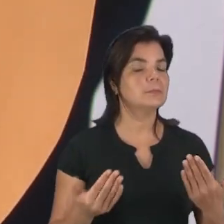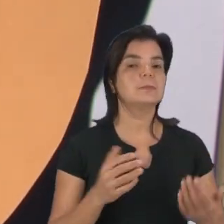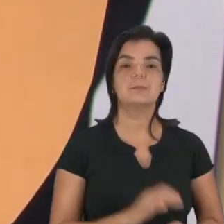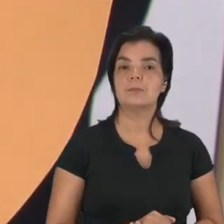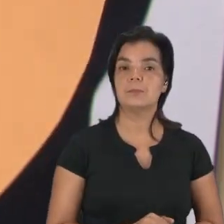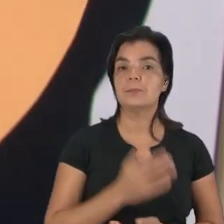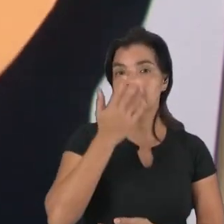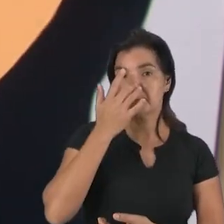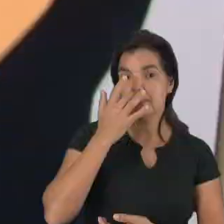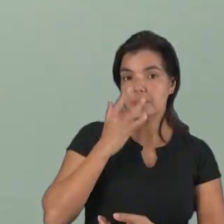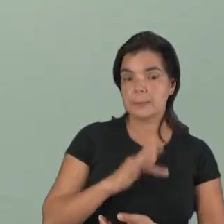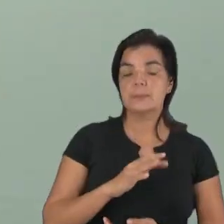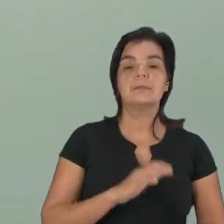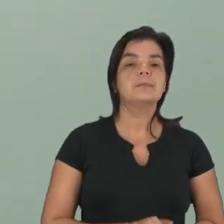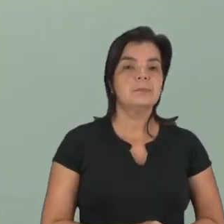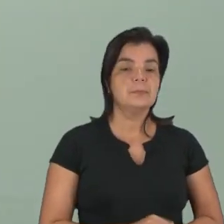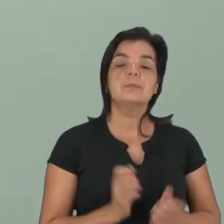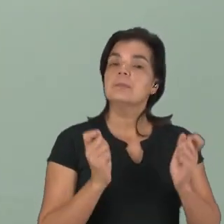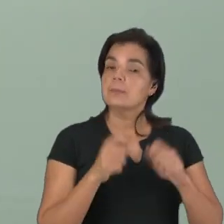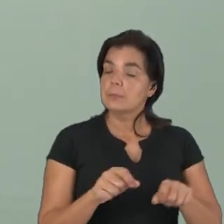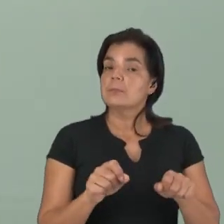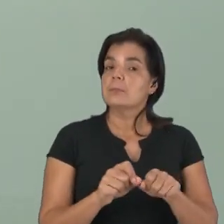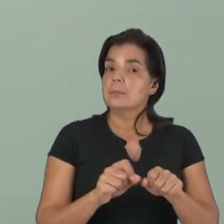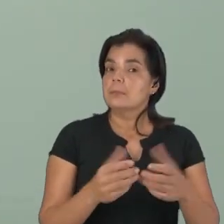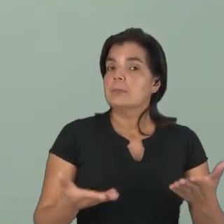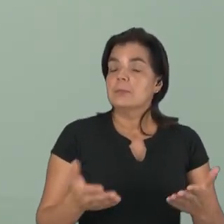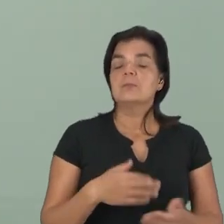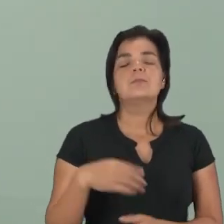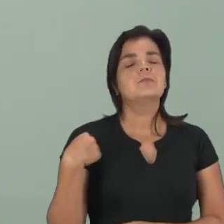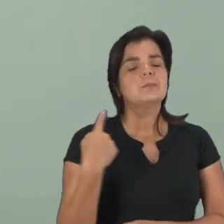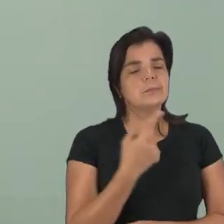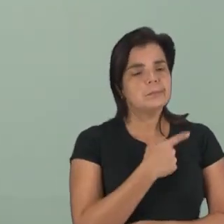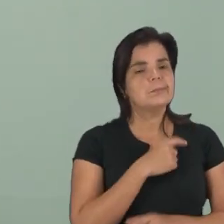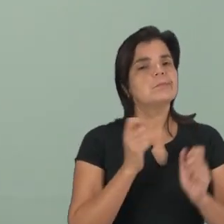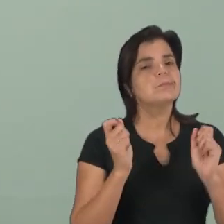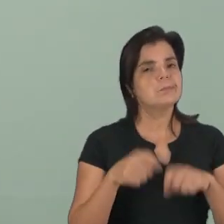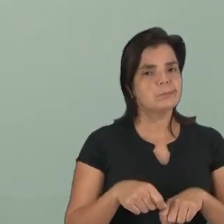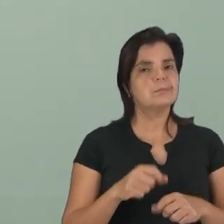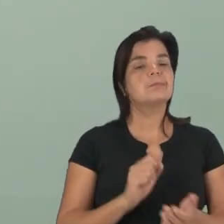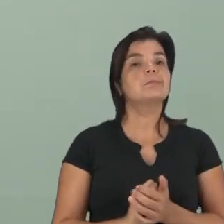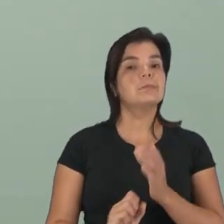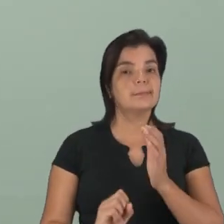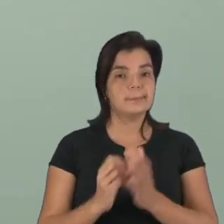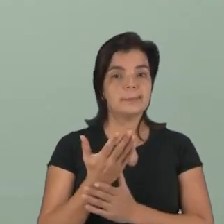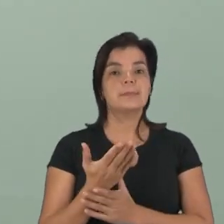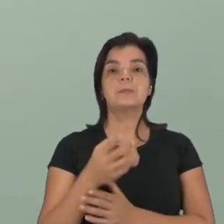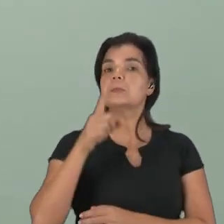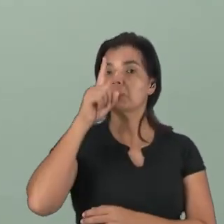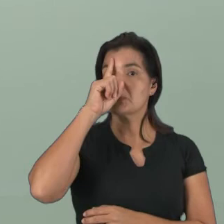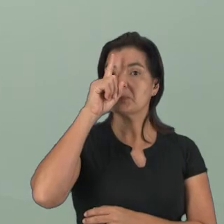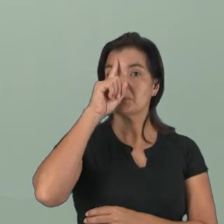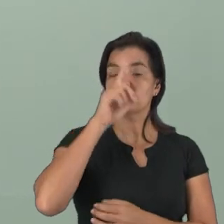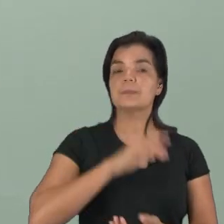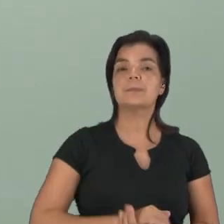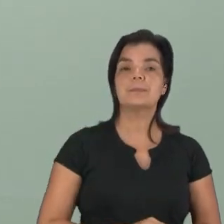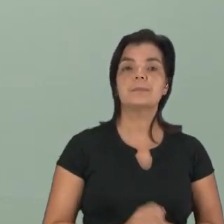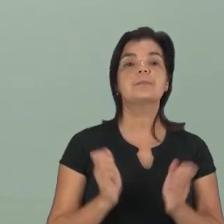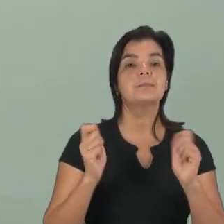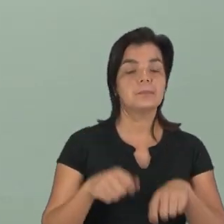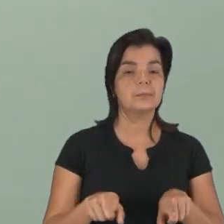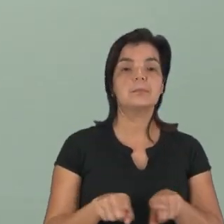a rotina que essa criança que essas crianças podem estar fazendo que nós podemos estar realizando no nosso que